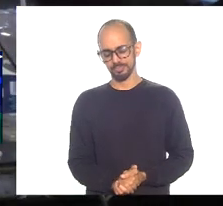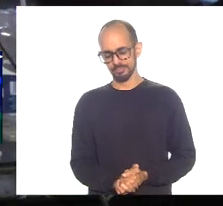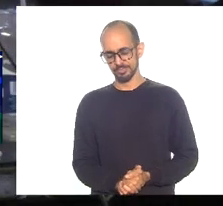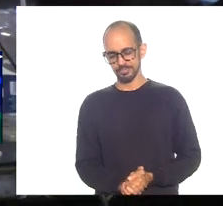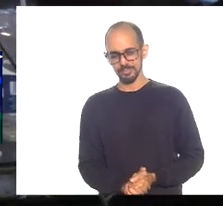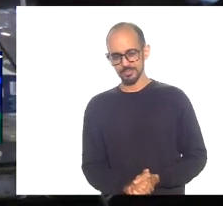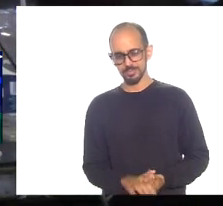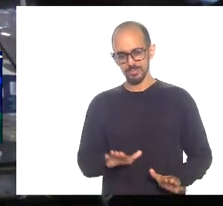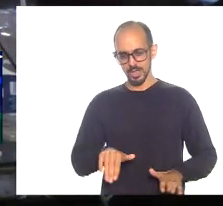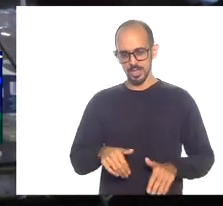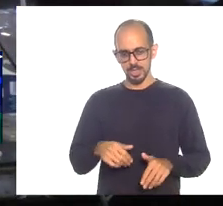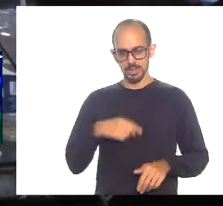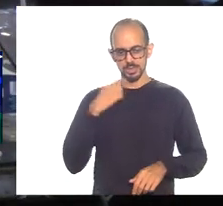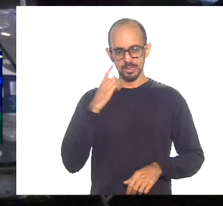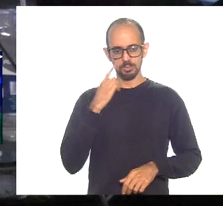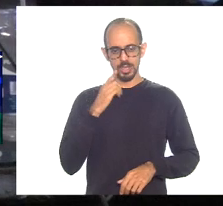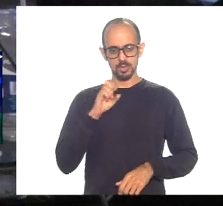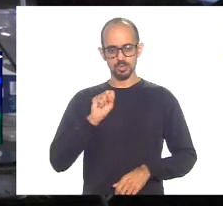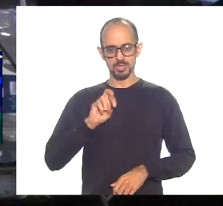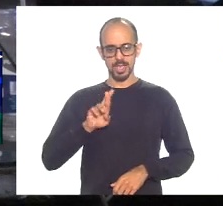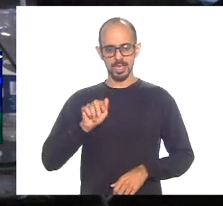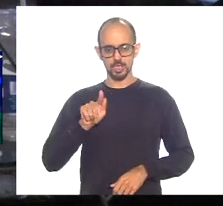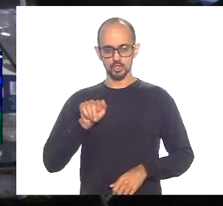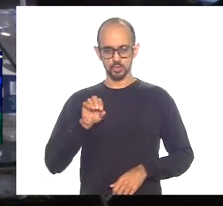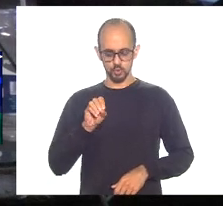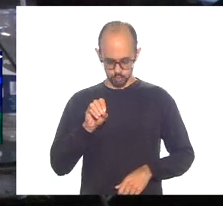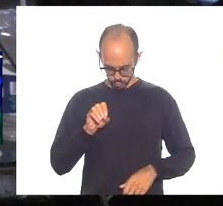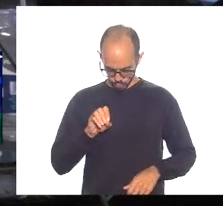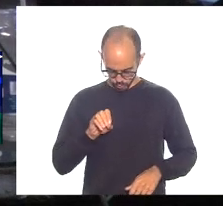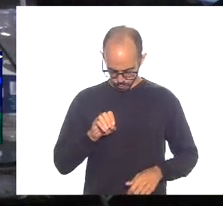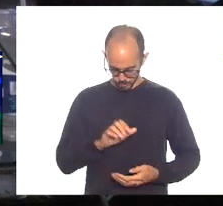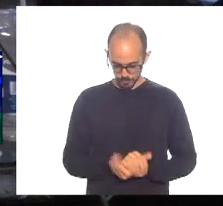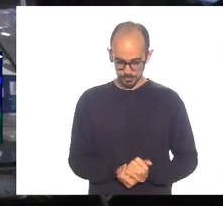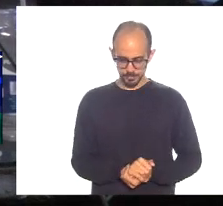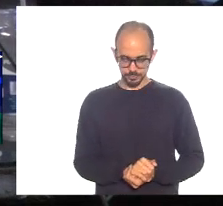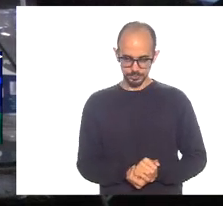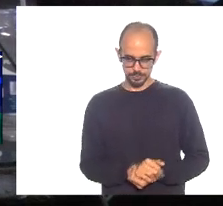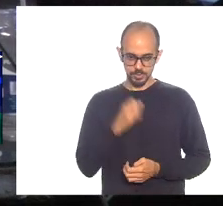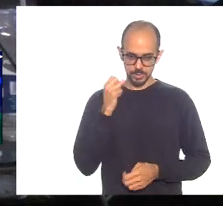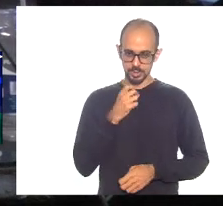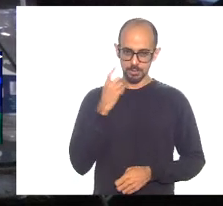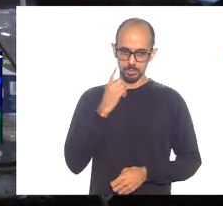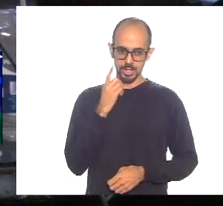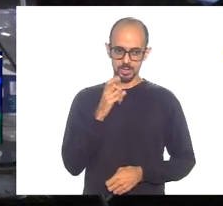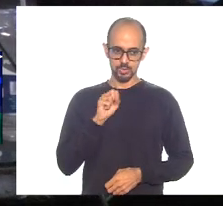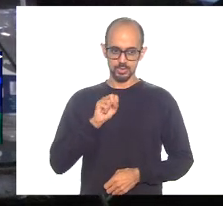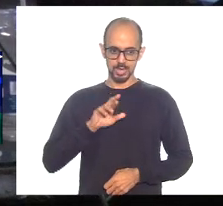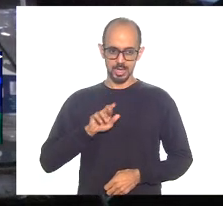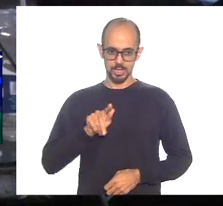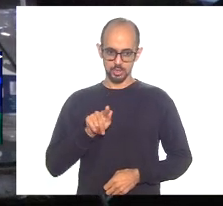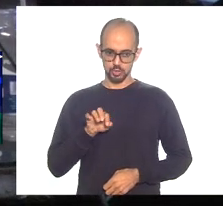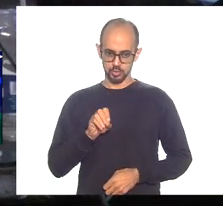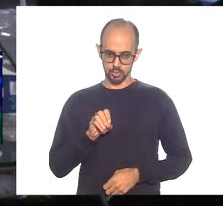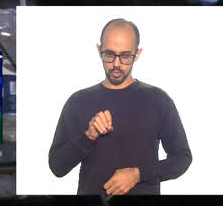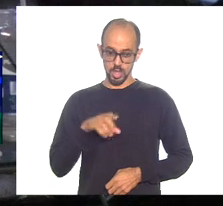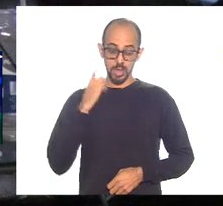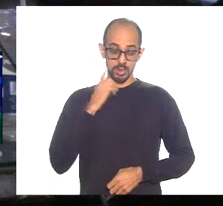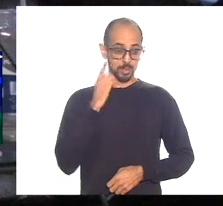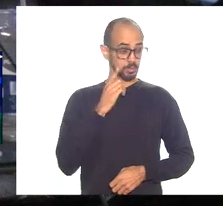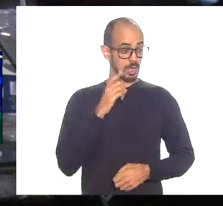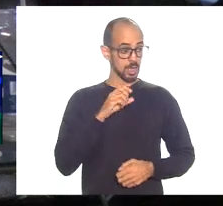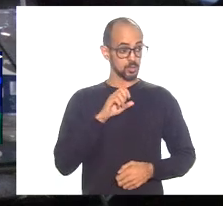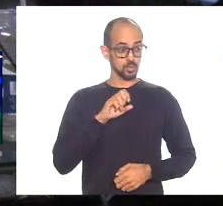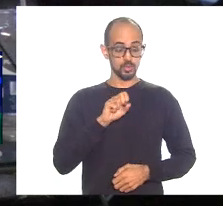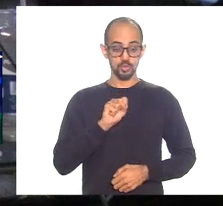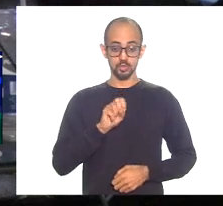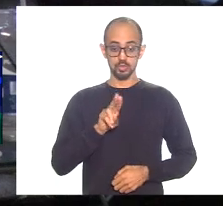o deputado Sérgio Fernandes Eu tava Sérgio Fernandes o deputado Subtenente